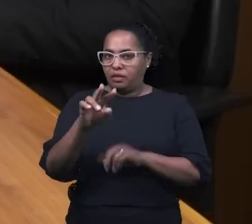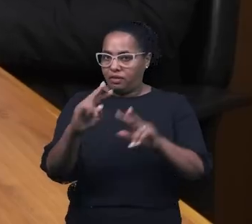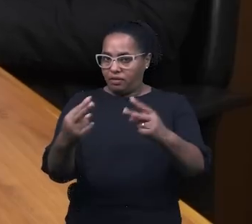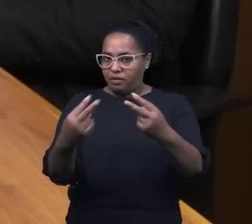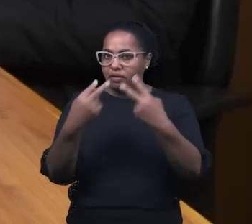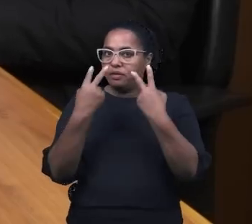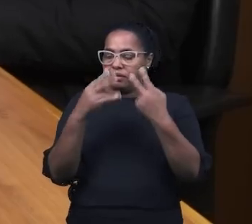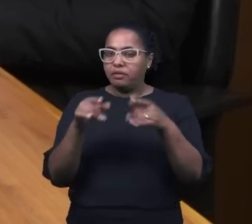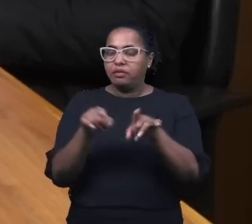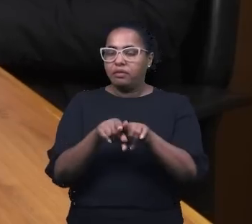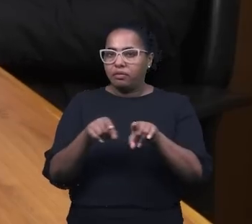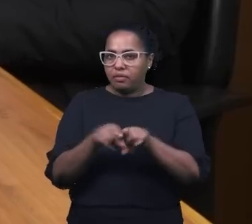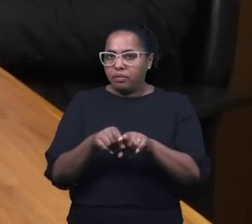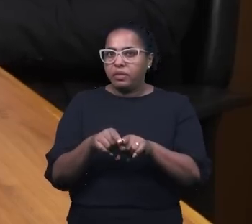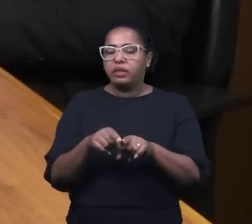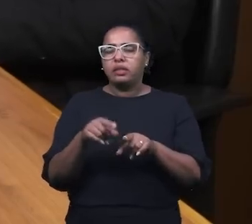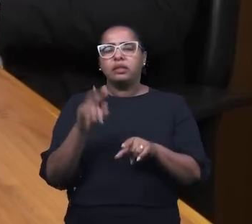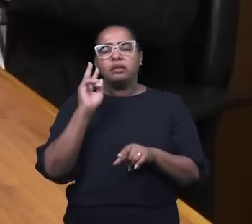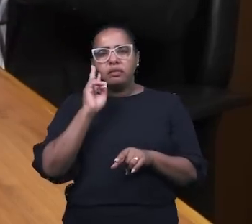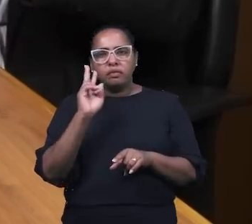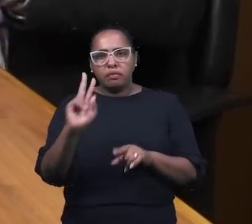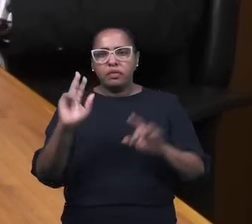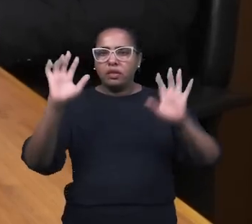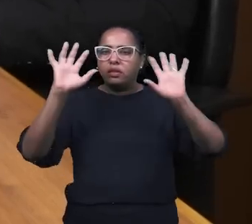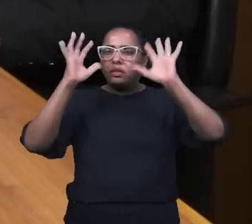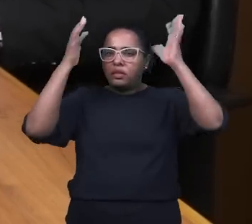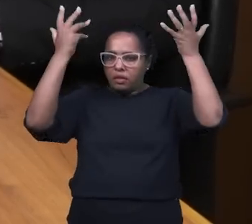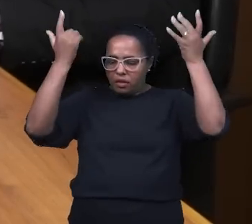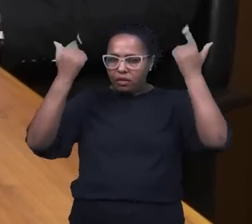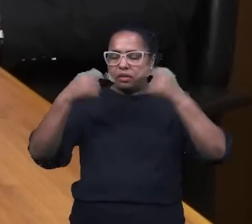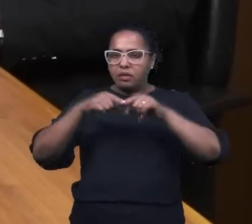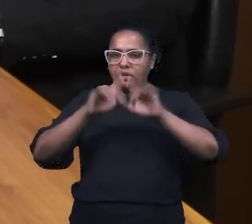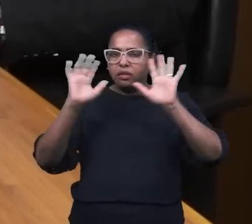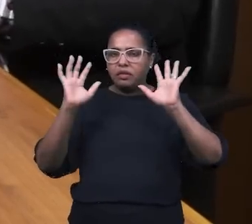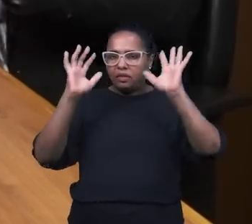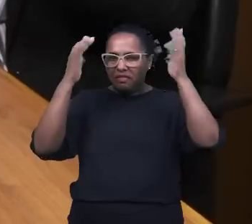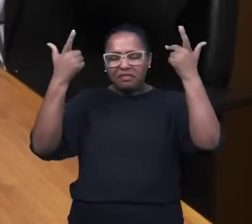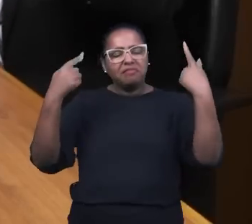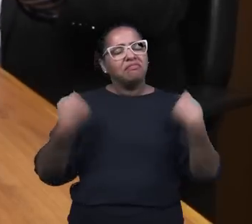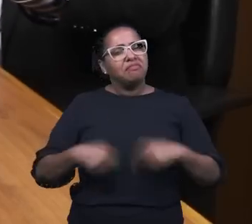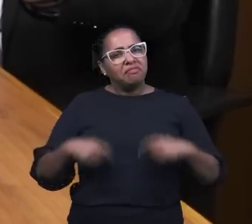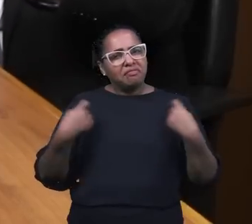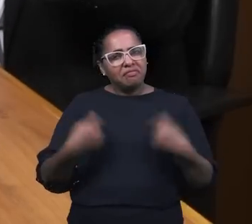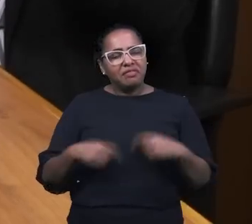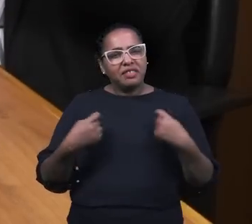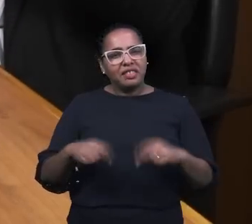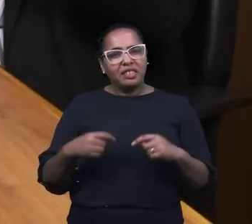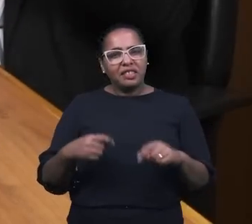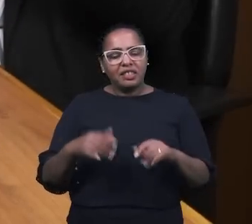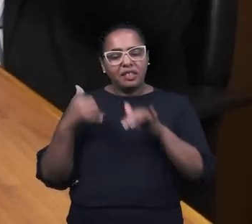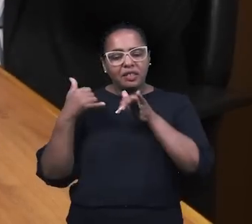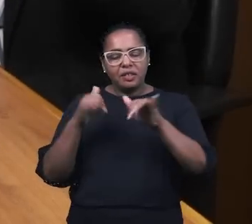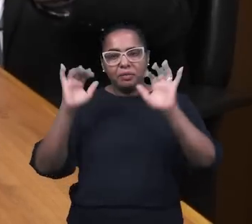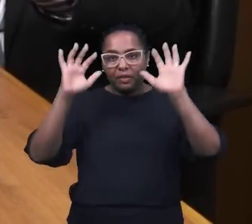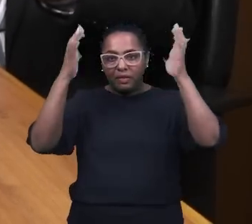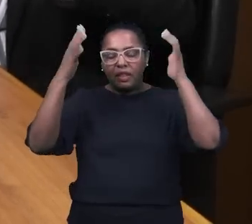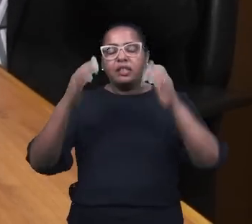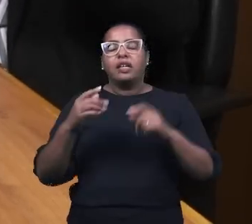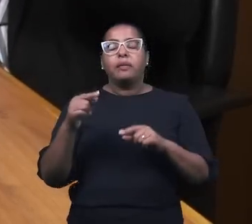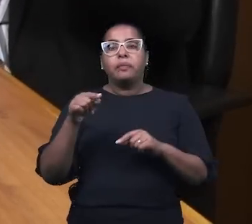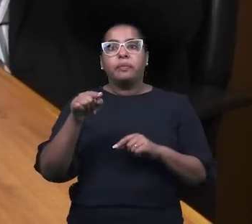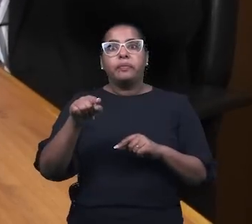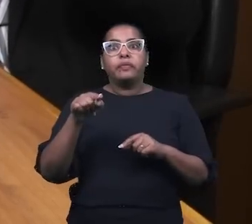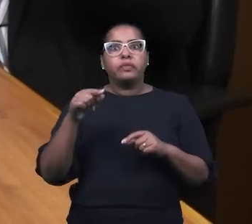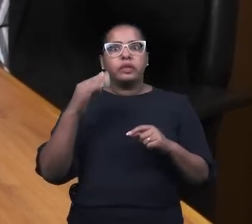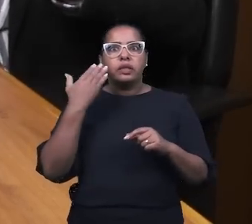que está nos assistindo também assista o evento Trombetas e Festas. É necessário você entender,